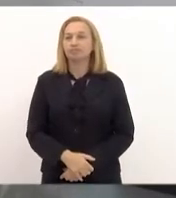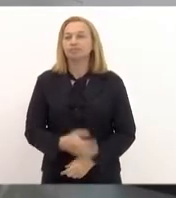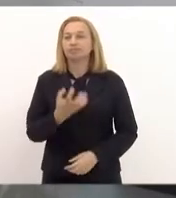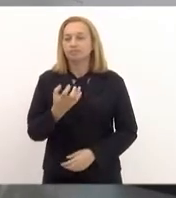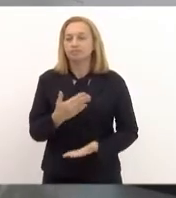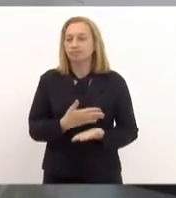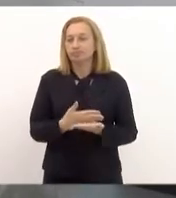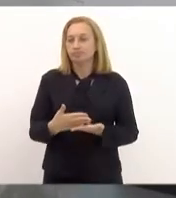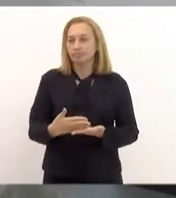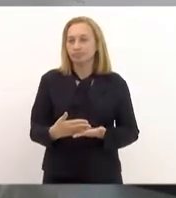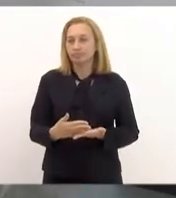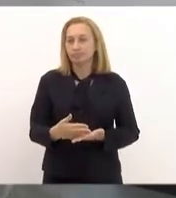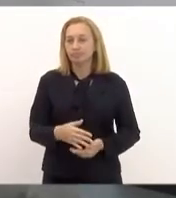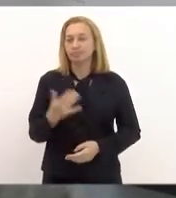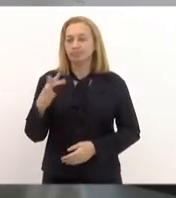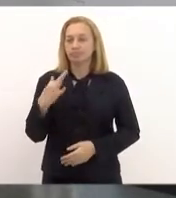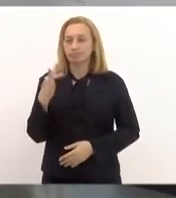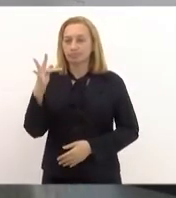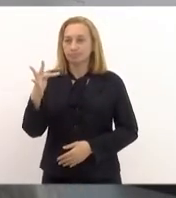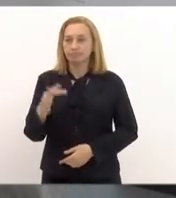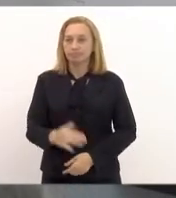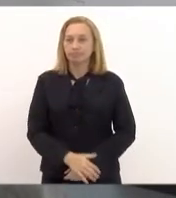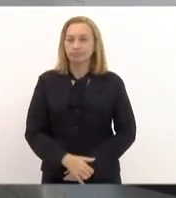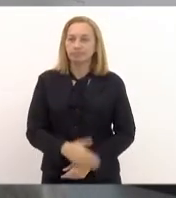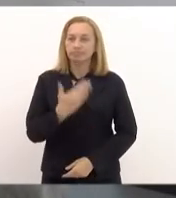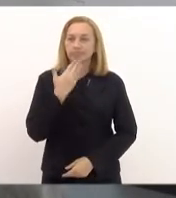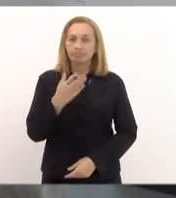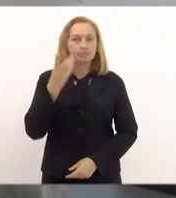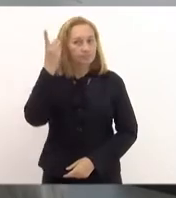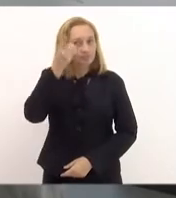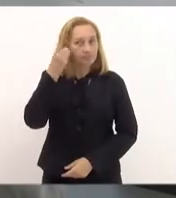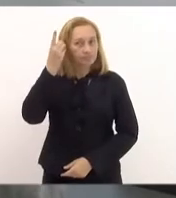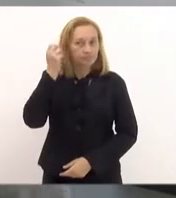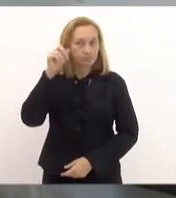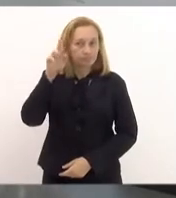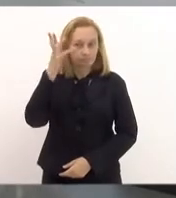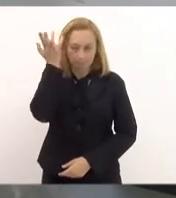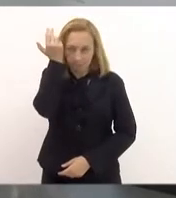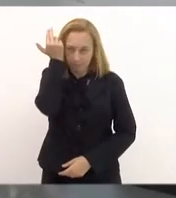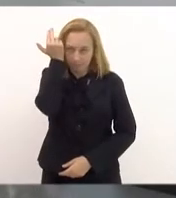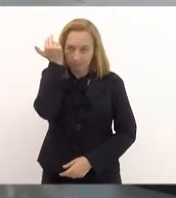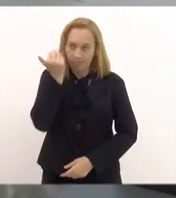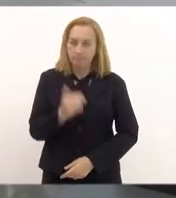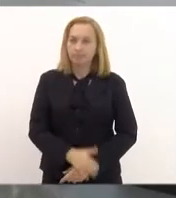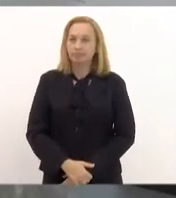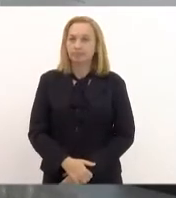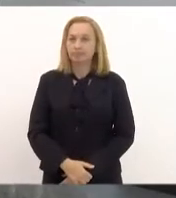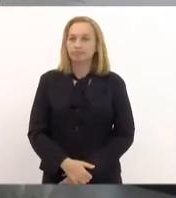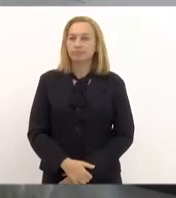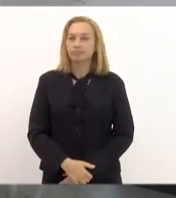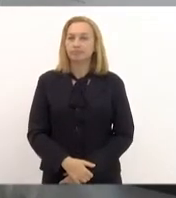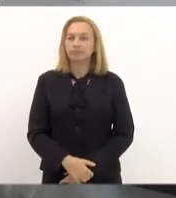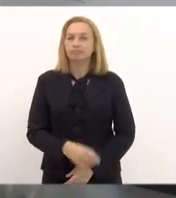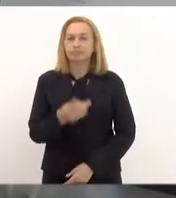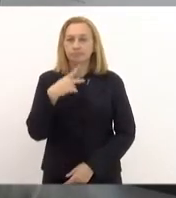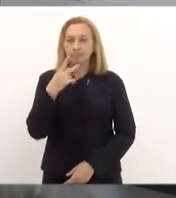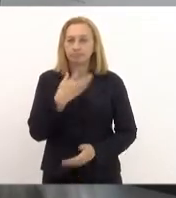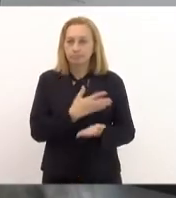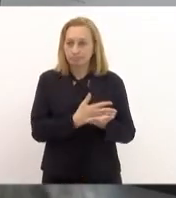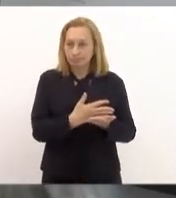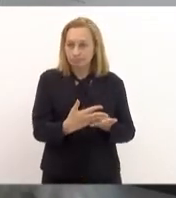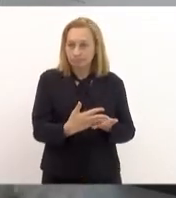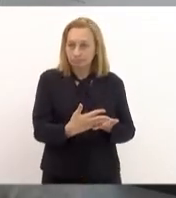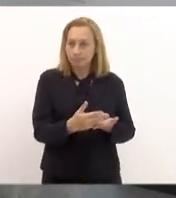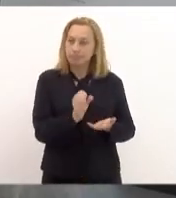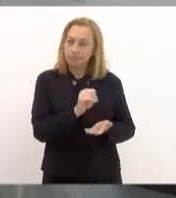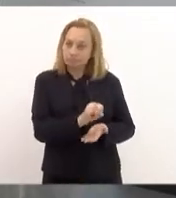introduzir dessa forma, de maneira muito breve, pedir ao deputado Eliomar Coelho que faça aqui uma saudação inicial, se